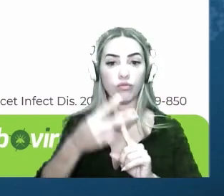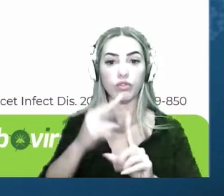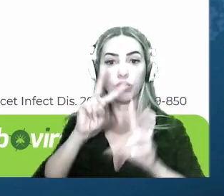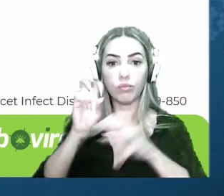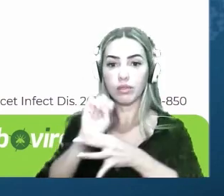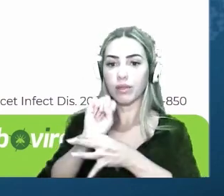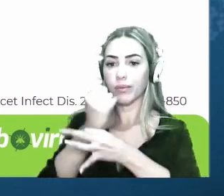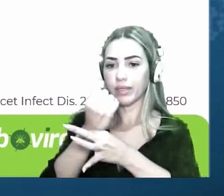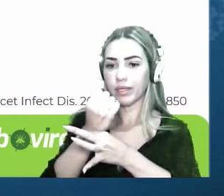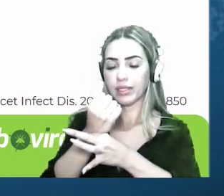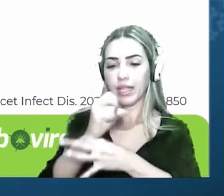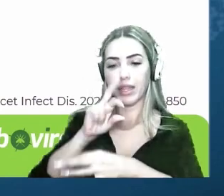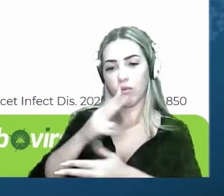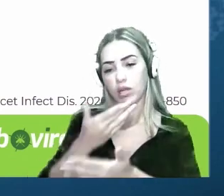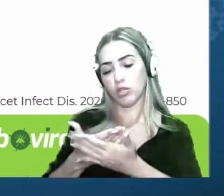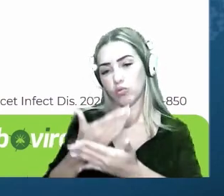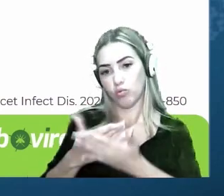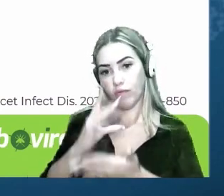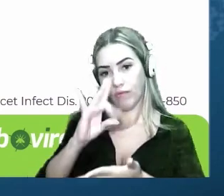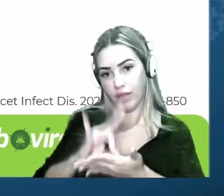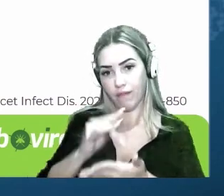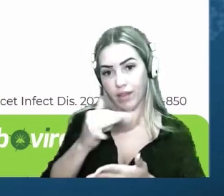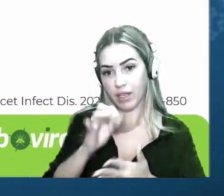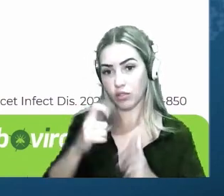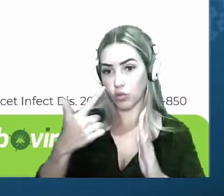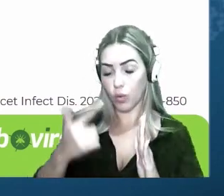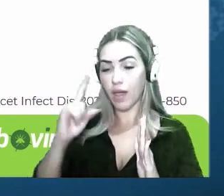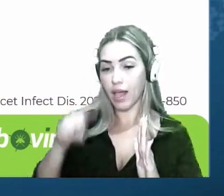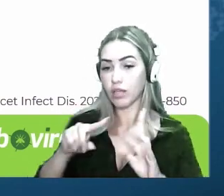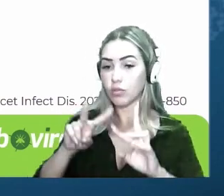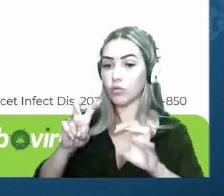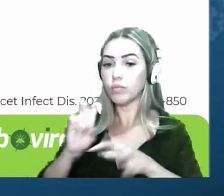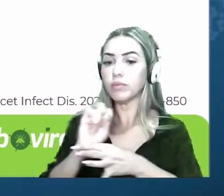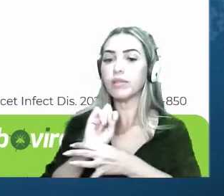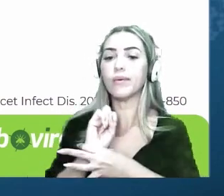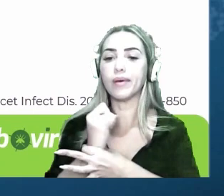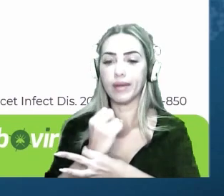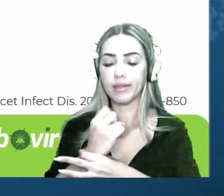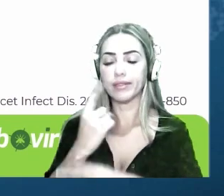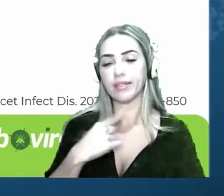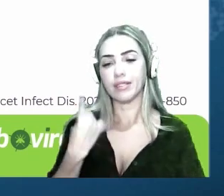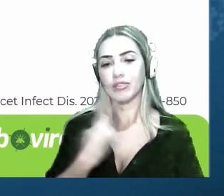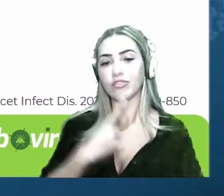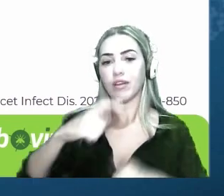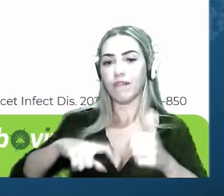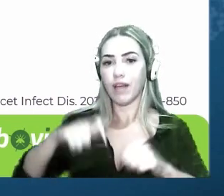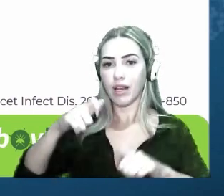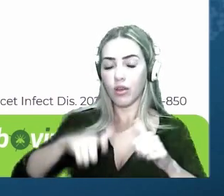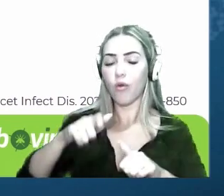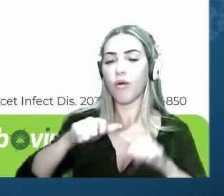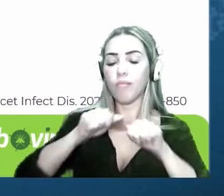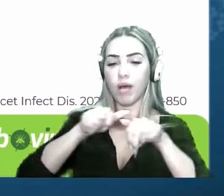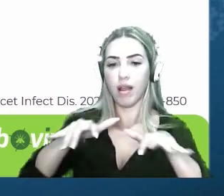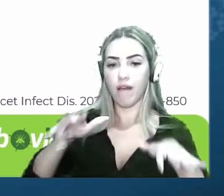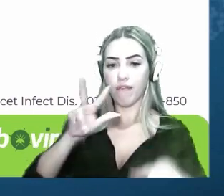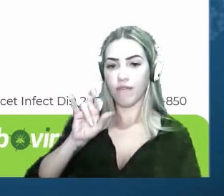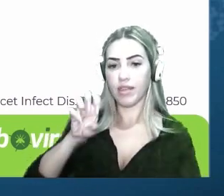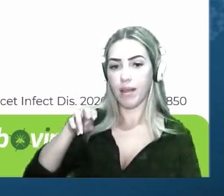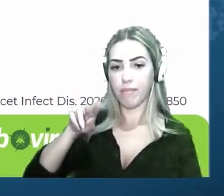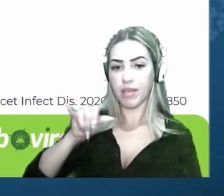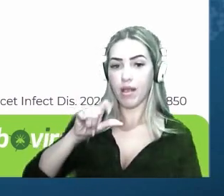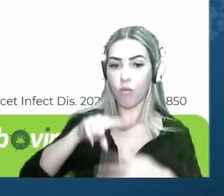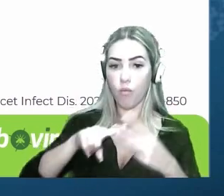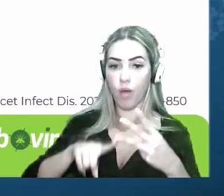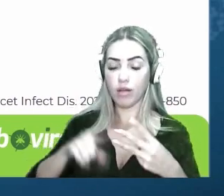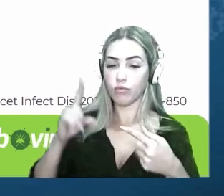de eficácia, era um estudo de fase 2, era um estudo de segurança e imunogenicidade, onde a gente também avaliou a viremia para os 4 sorotipos da dengue, foi que